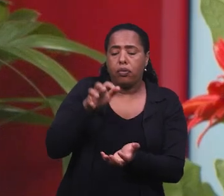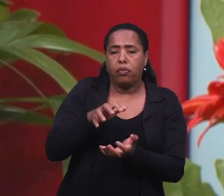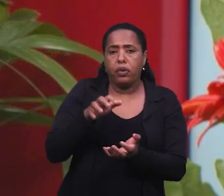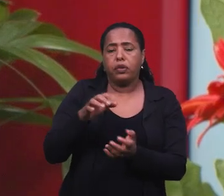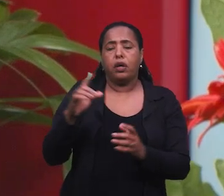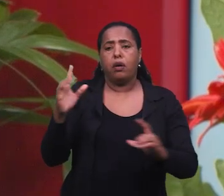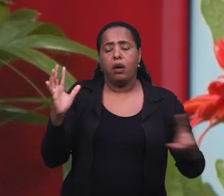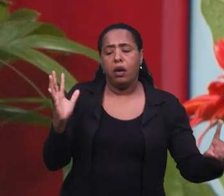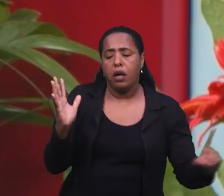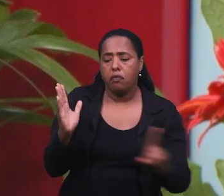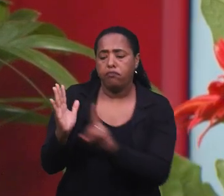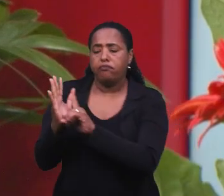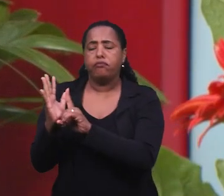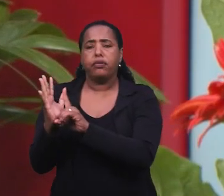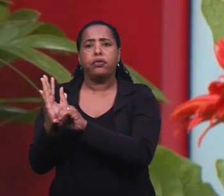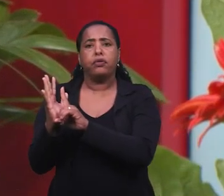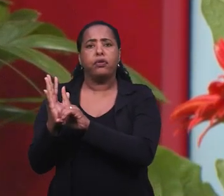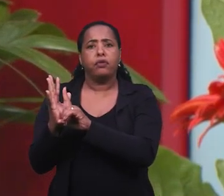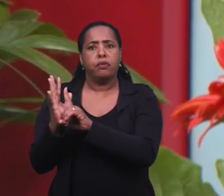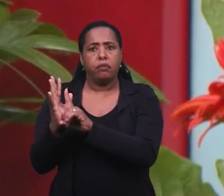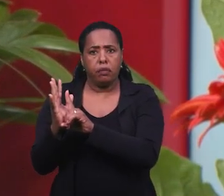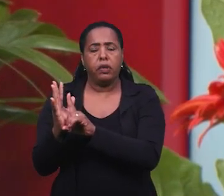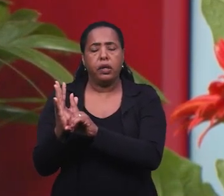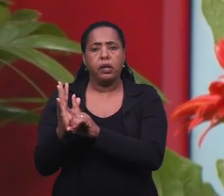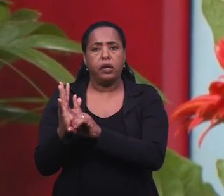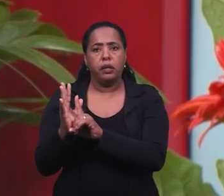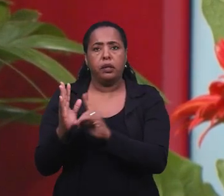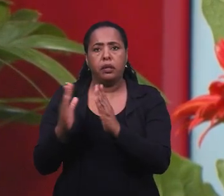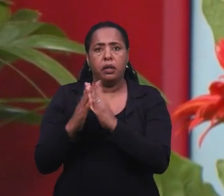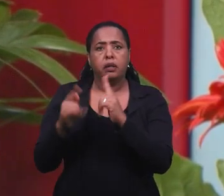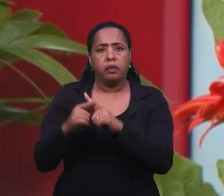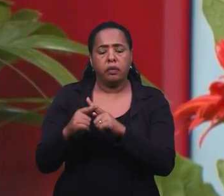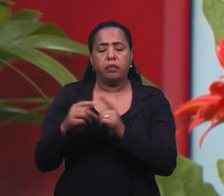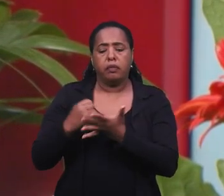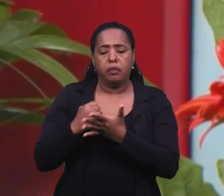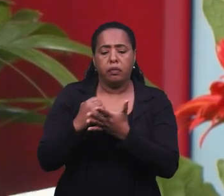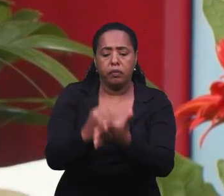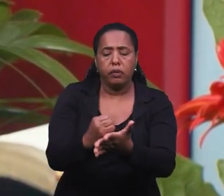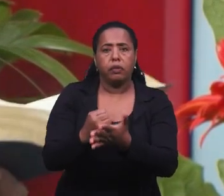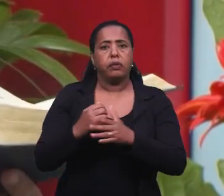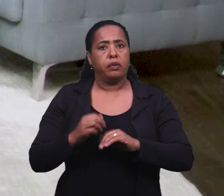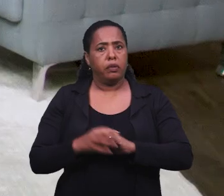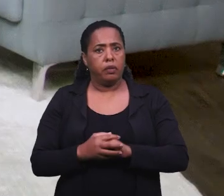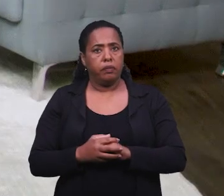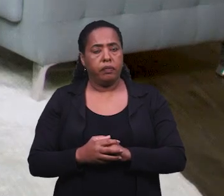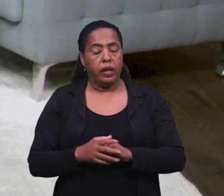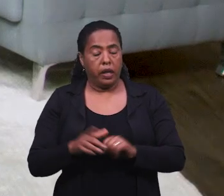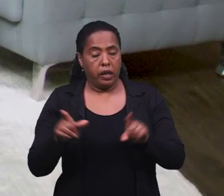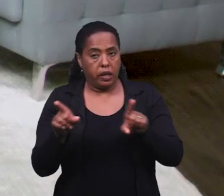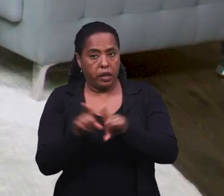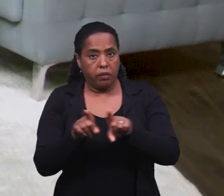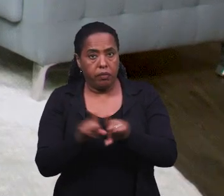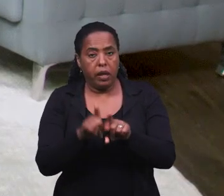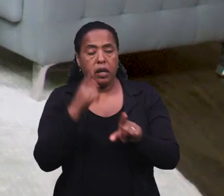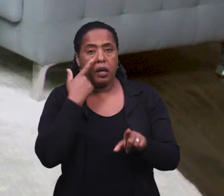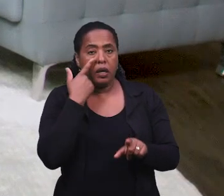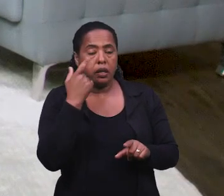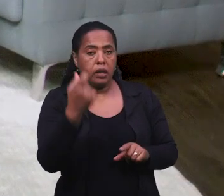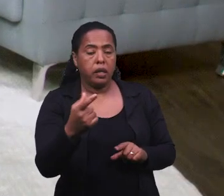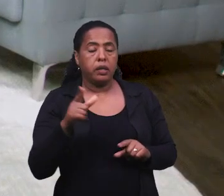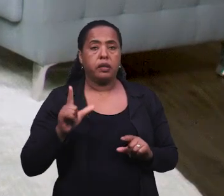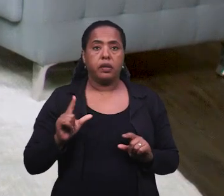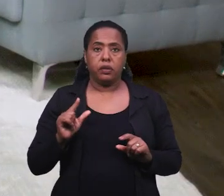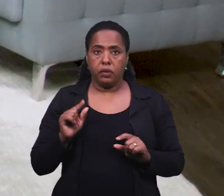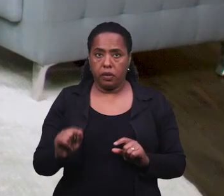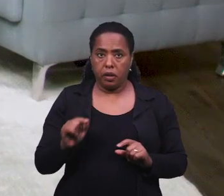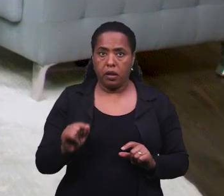igreja local, mas eles não estão isolados, porque também a igreja vai até eles. Vai até eles